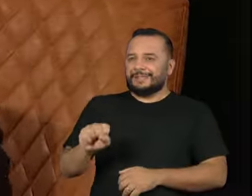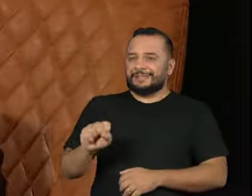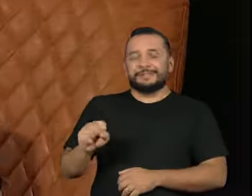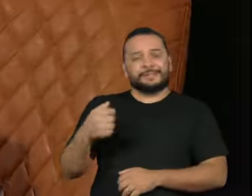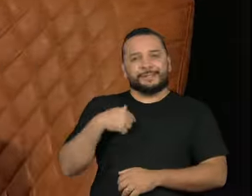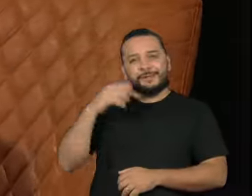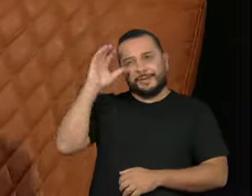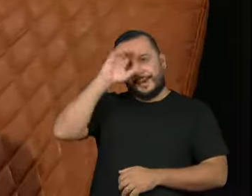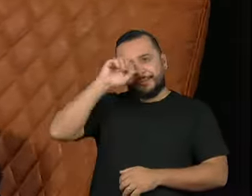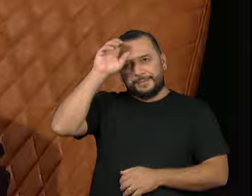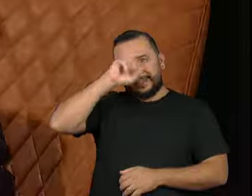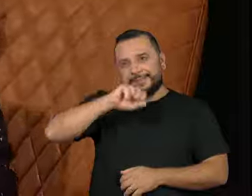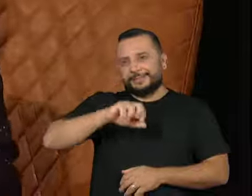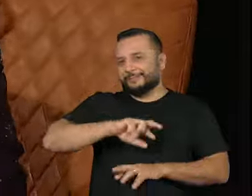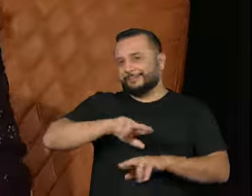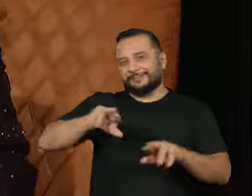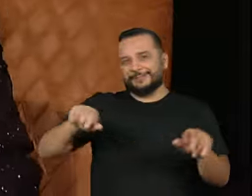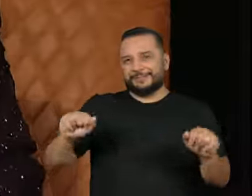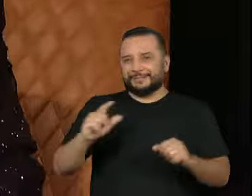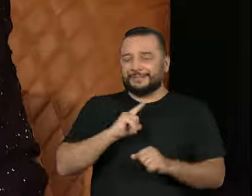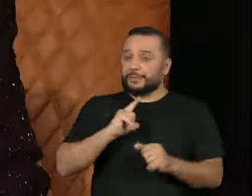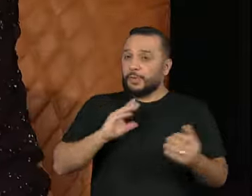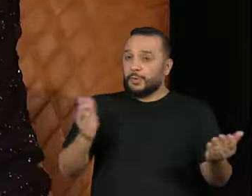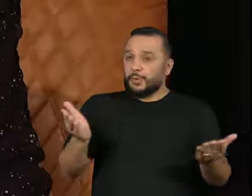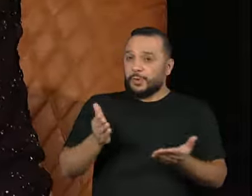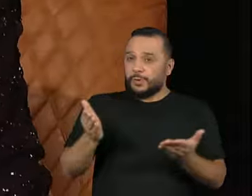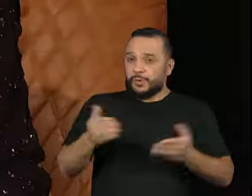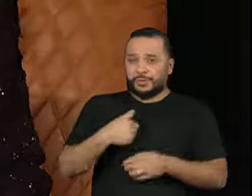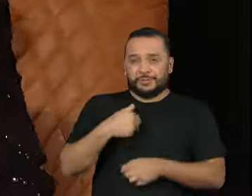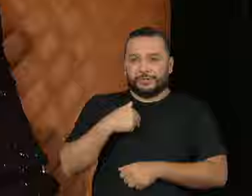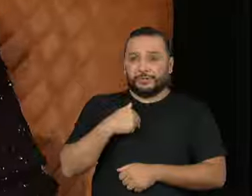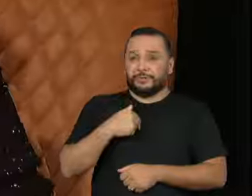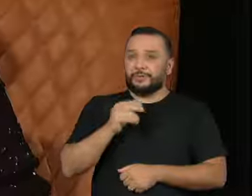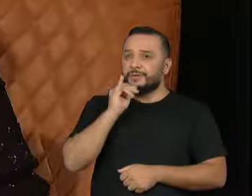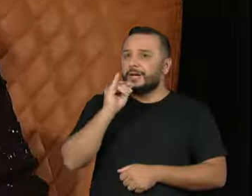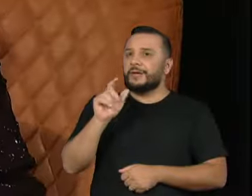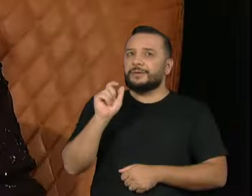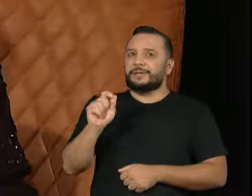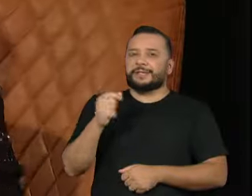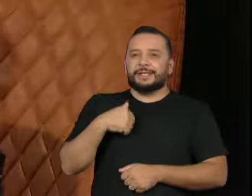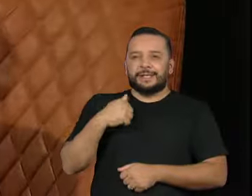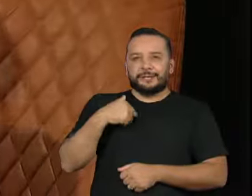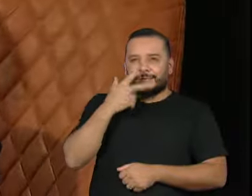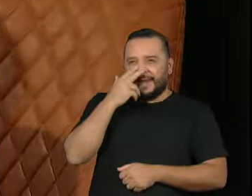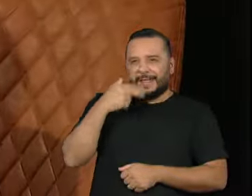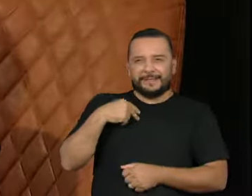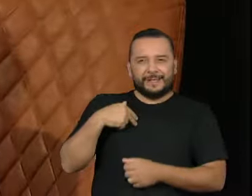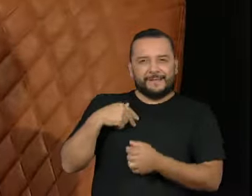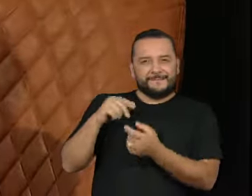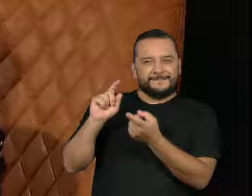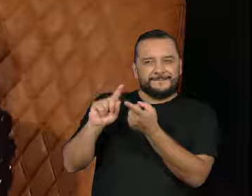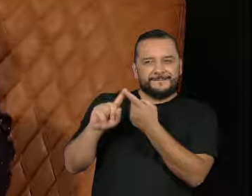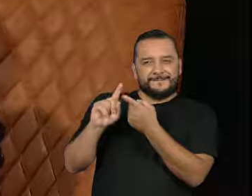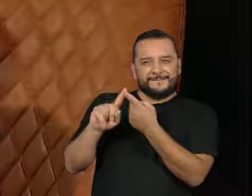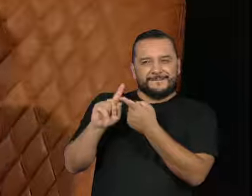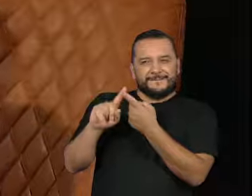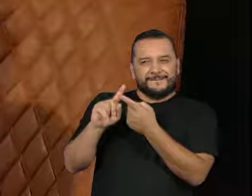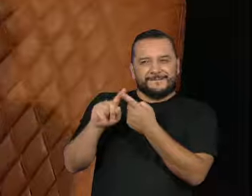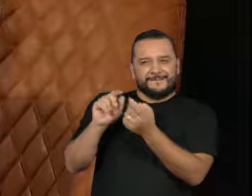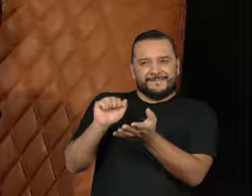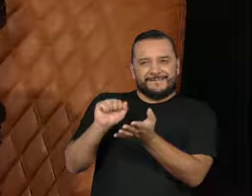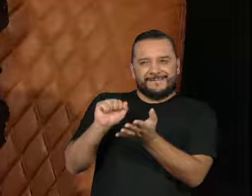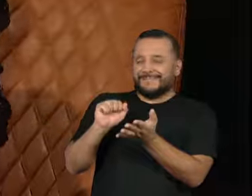aprende tudo, né? Hoje é engraçado, eu falo, a minha maior vingança, sabe qual é? Além de estar viva, graças a